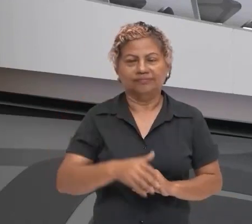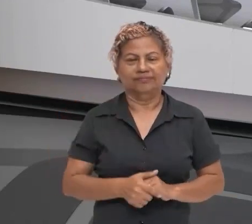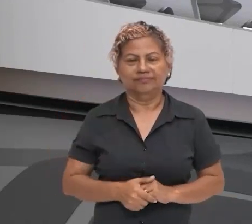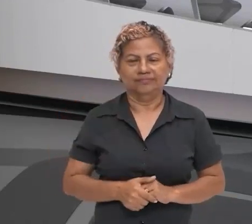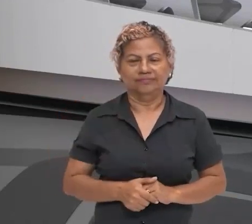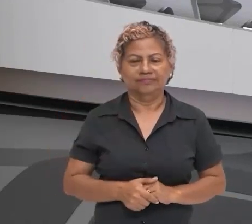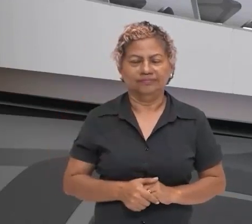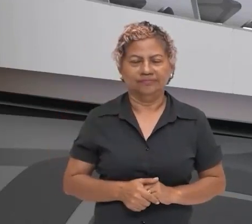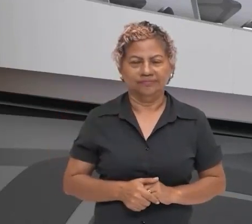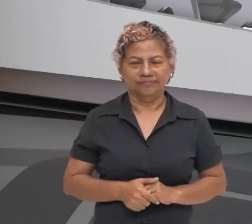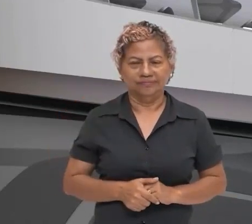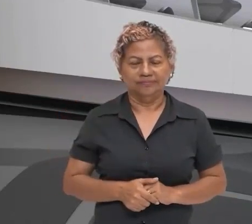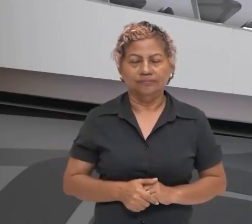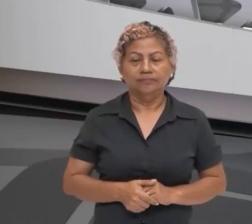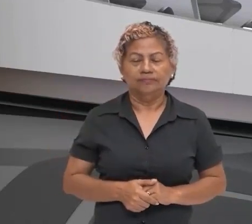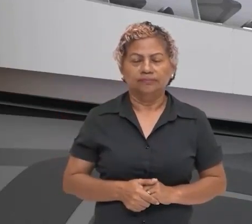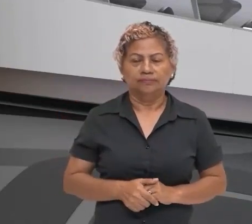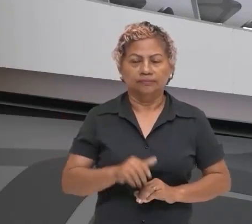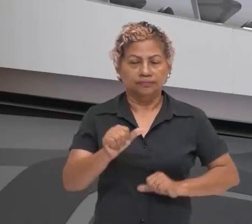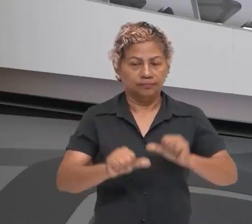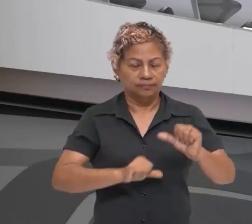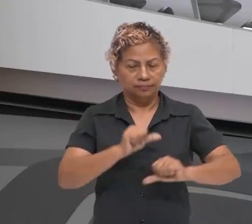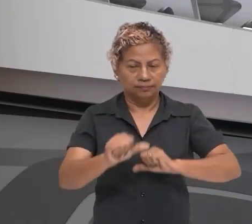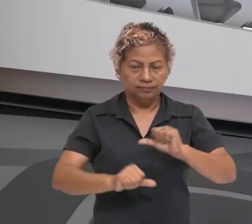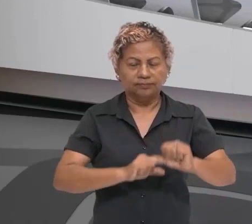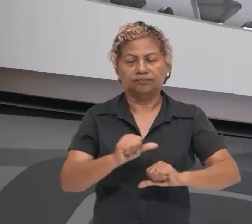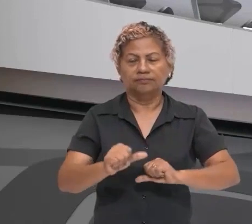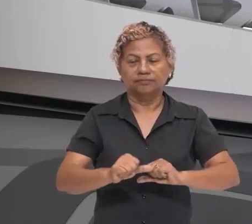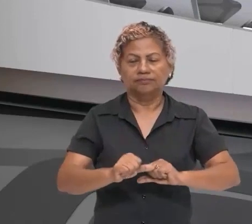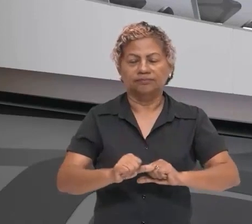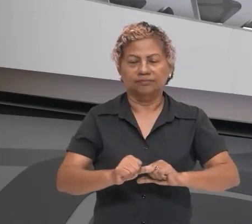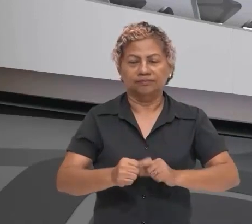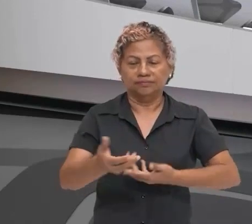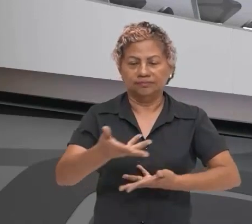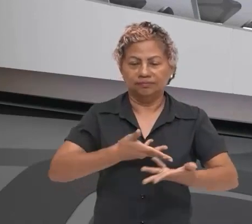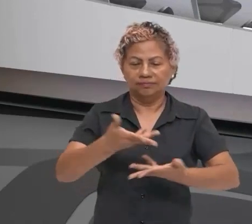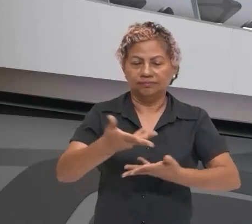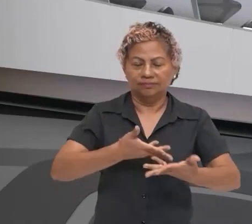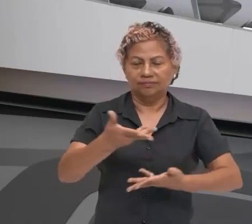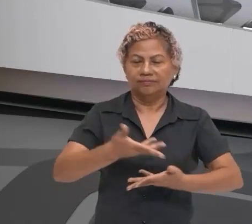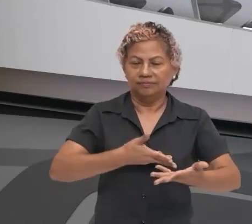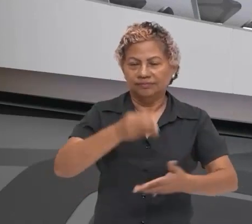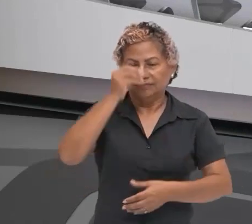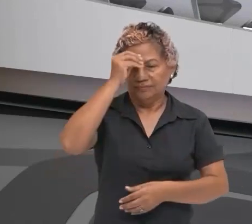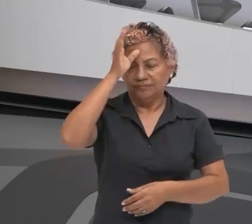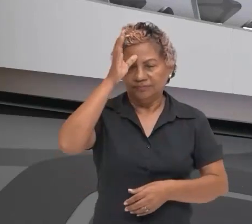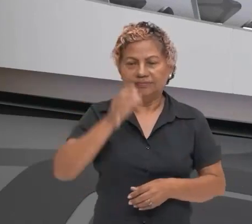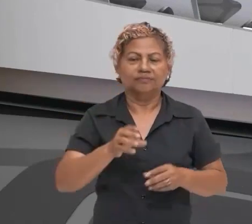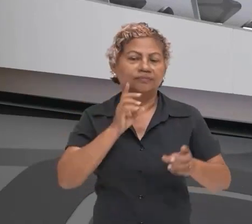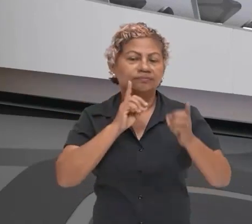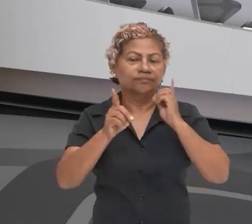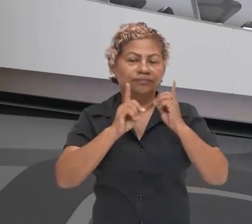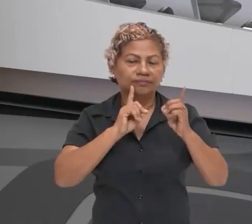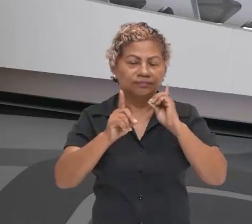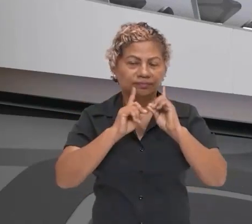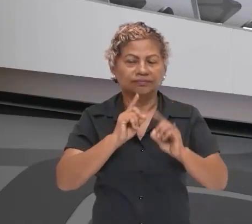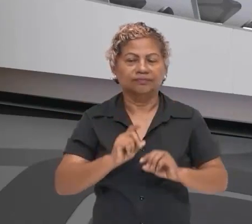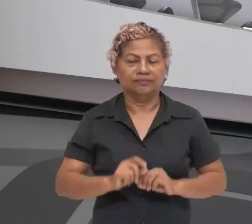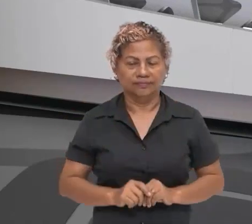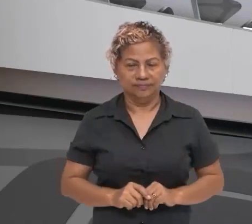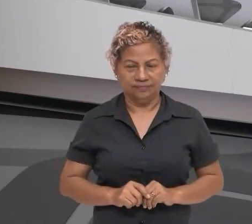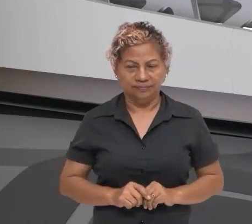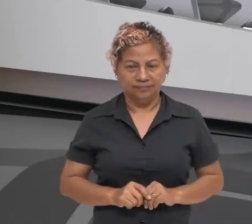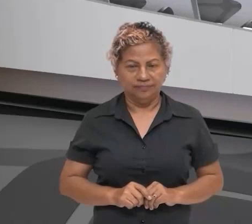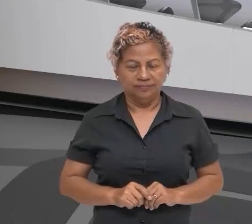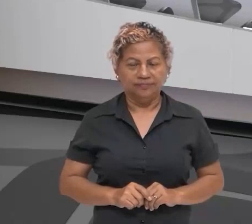de pares, essa troca de conhecimento com o outro, essa aproximação, esse diálogo que nós vimos aí que acontece,